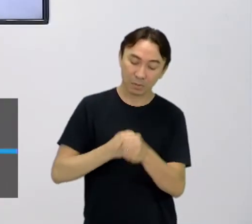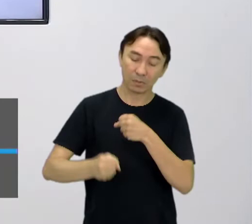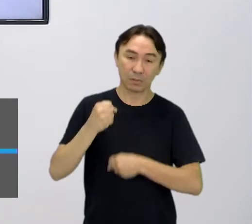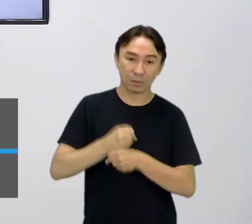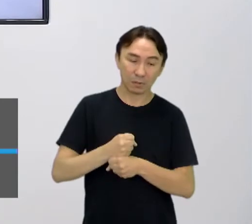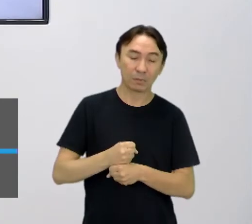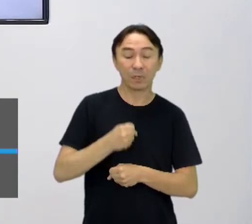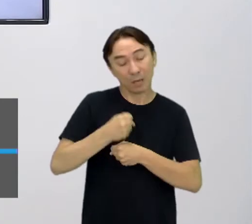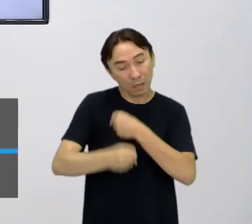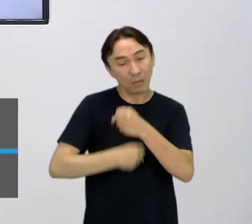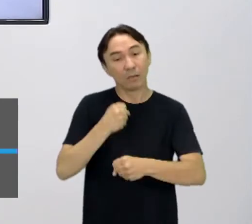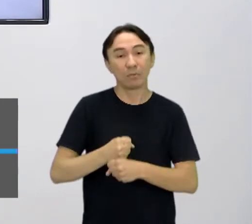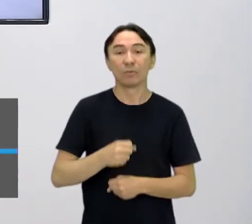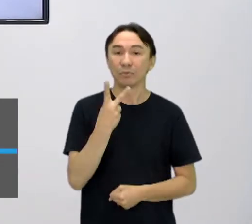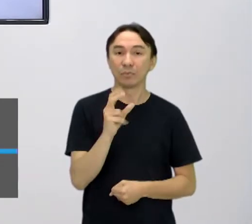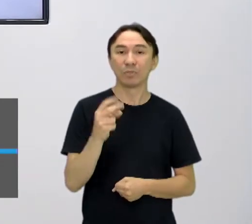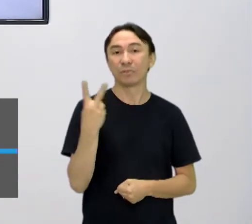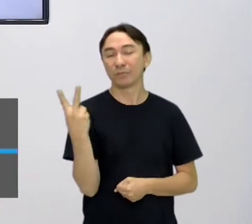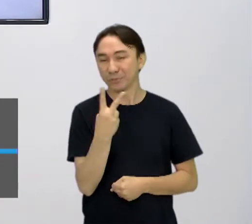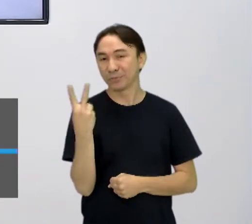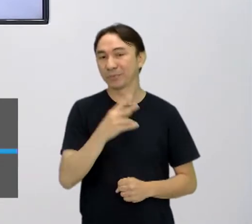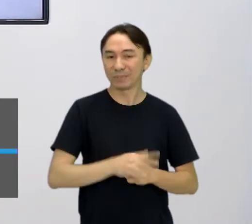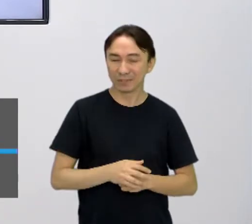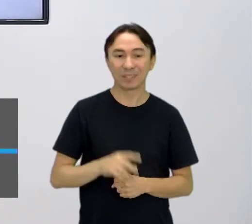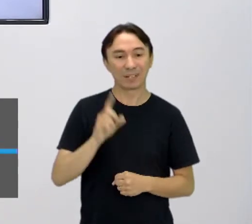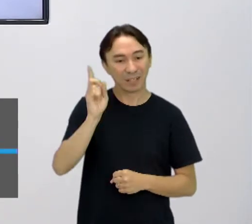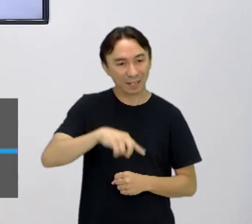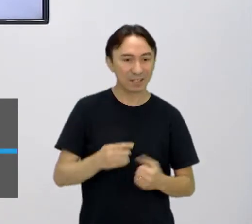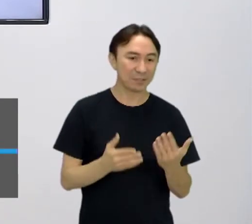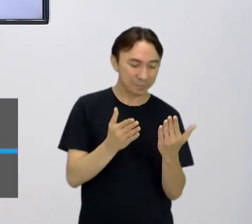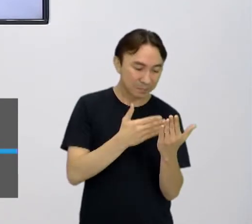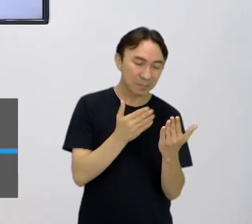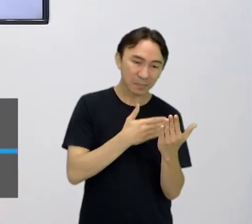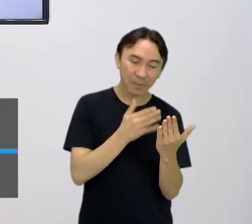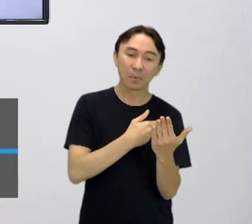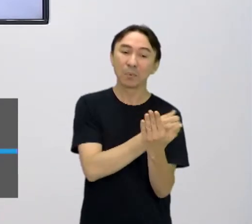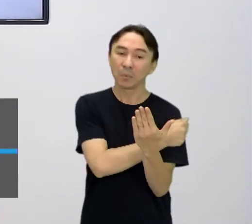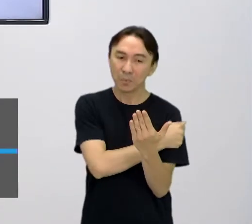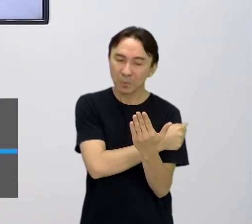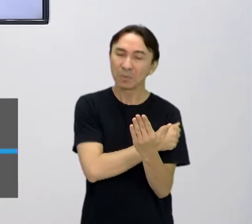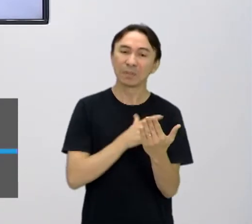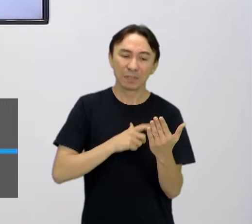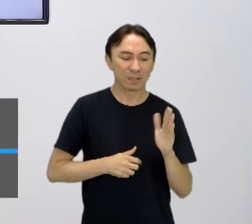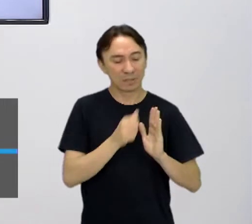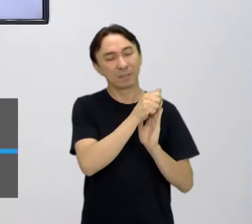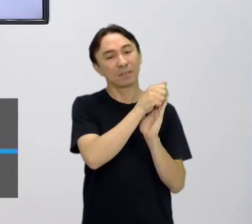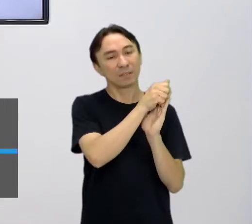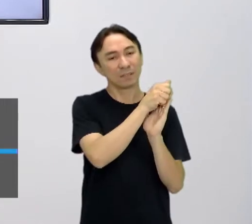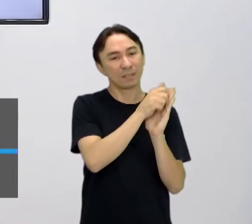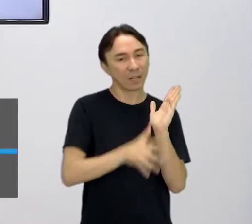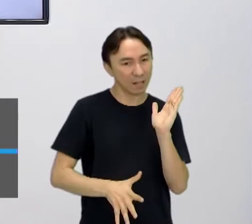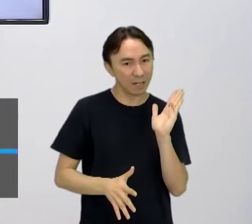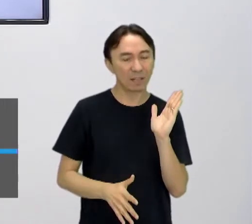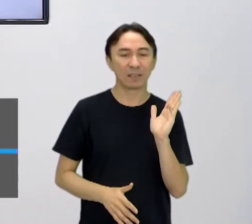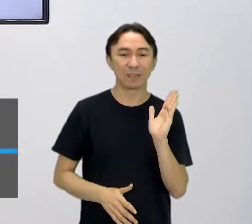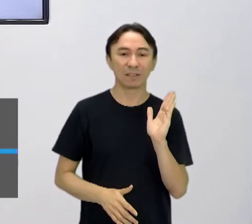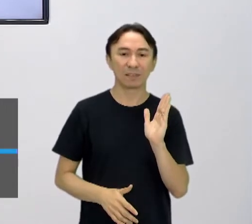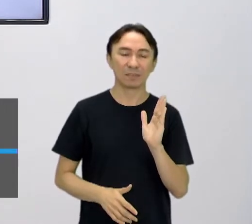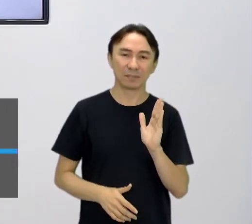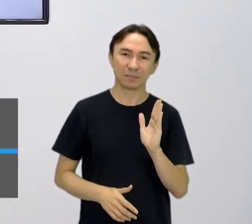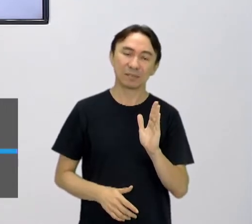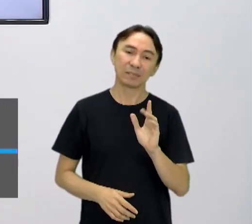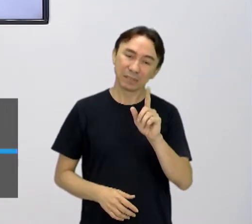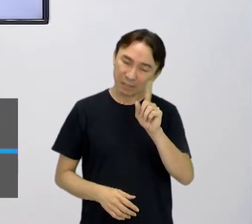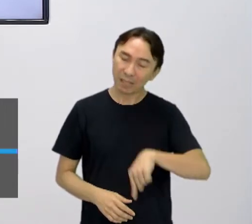produzida em cima do Currículo em Ação, né? Foi extraído aí de atividades extraídas, né, que aparecem